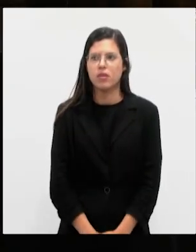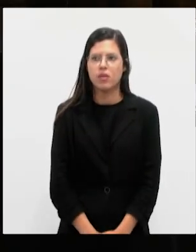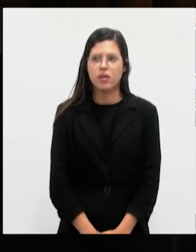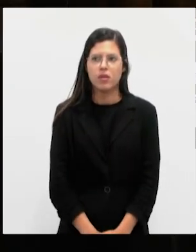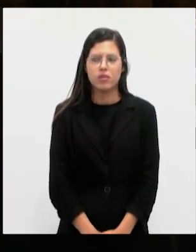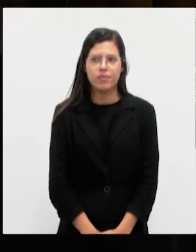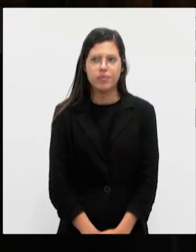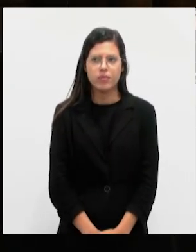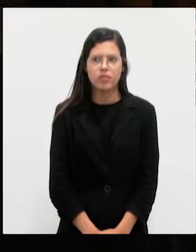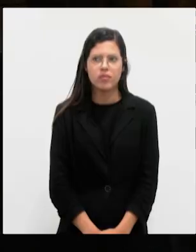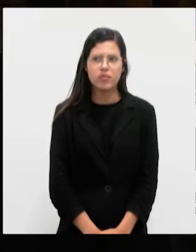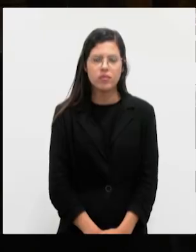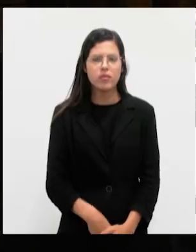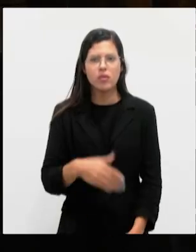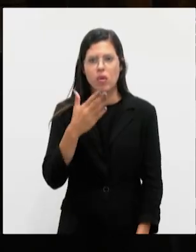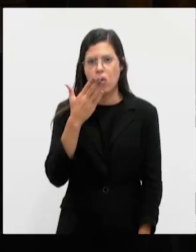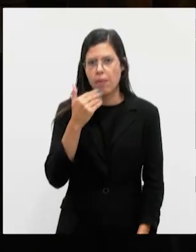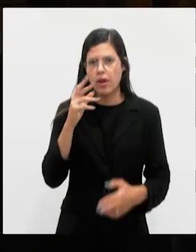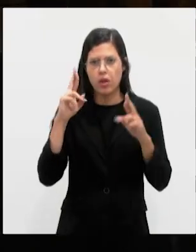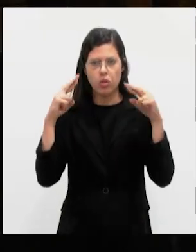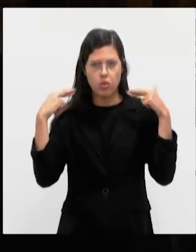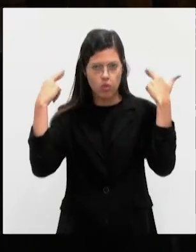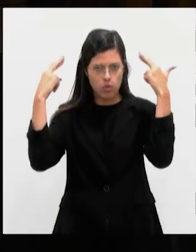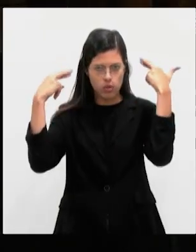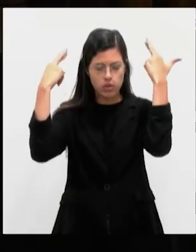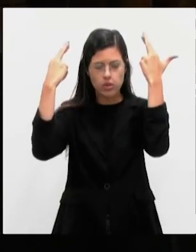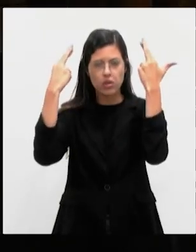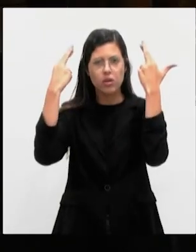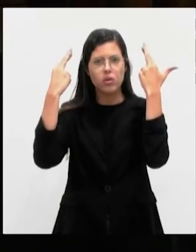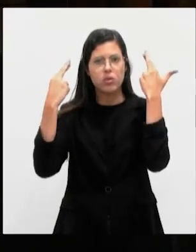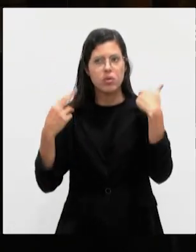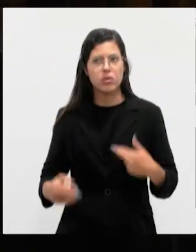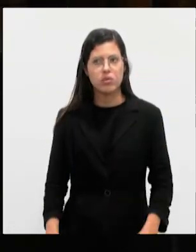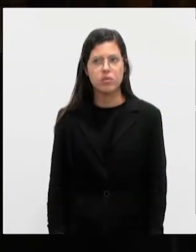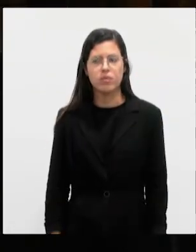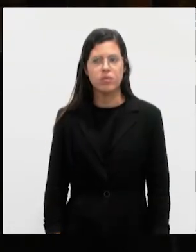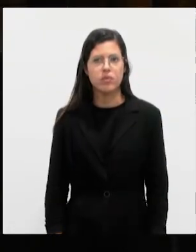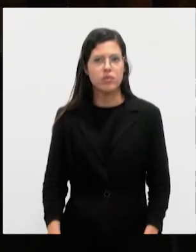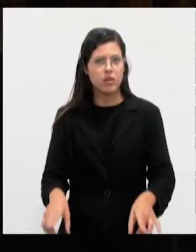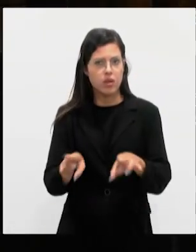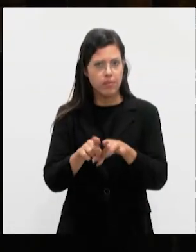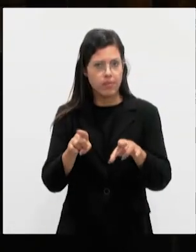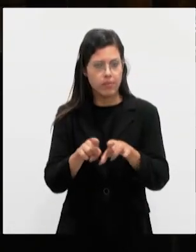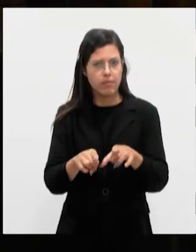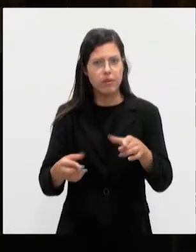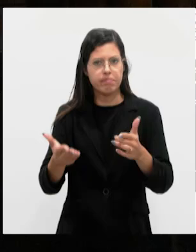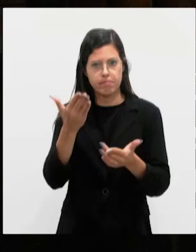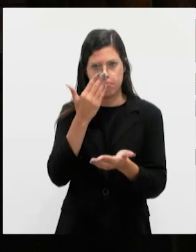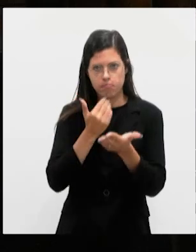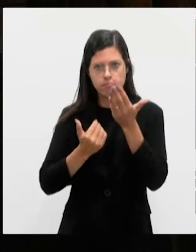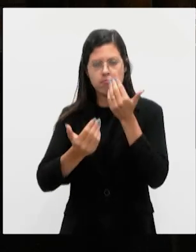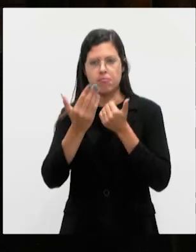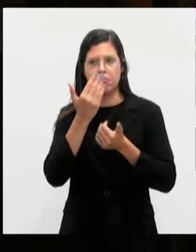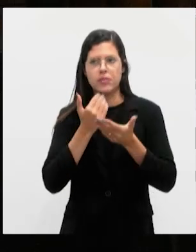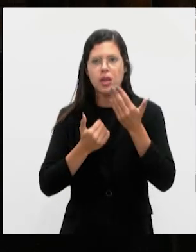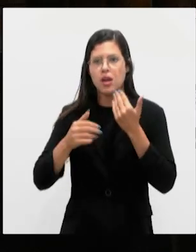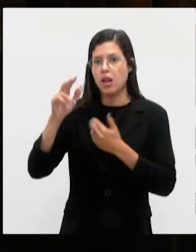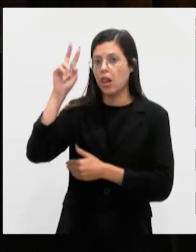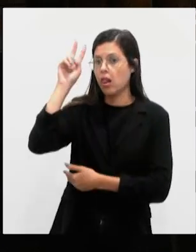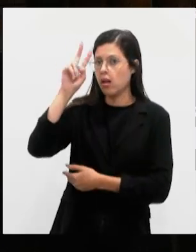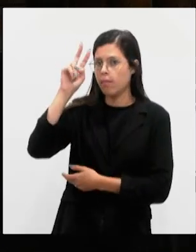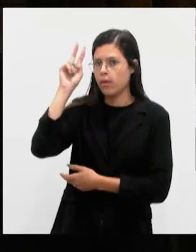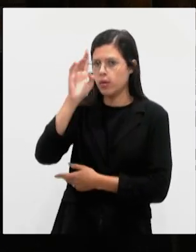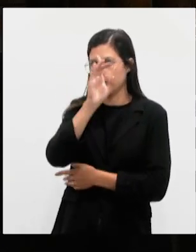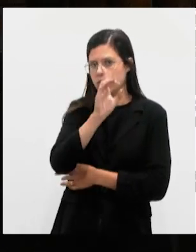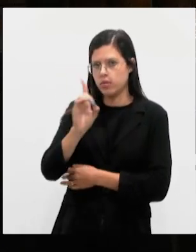comendo o cordeiro e também se alimentando e lembrando do